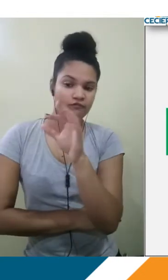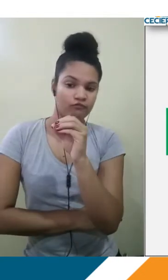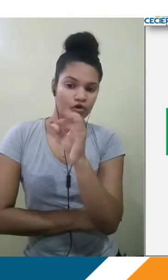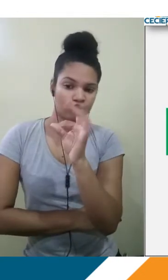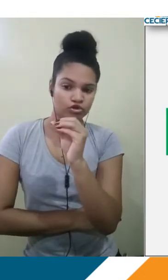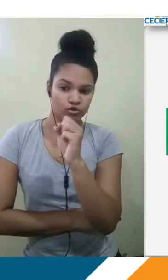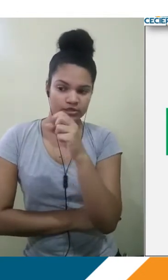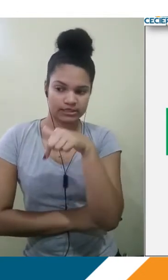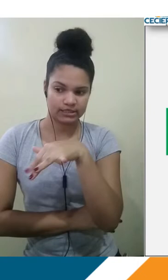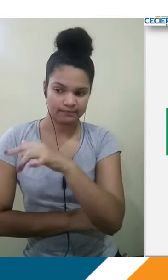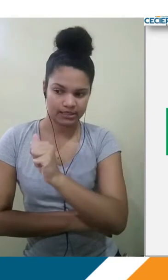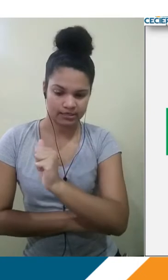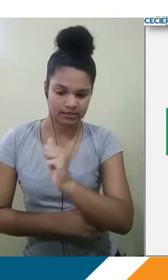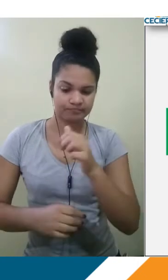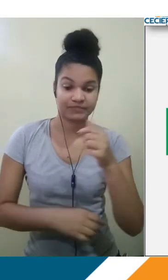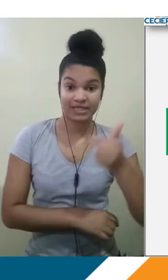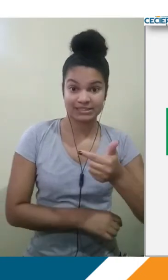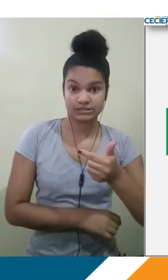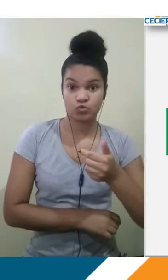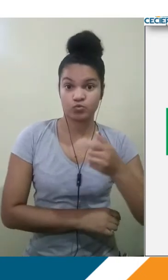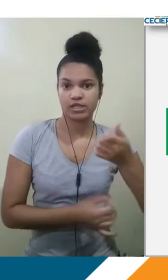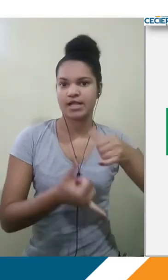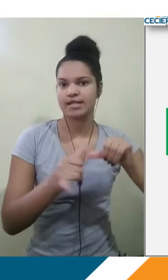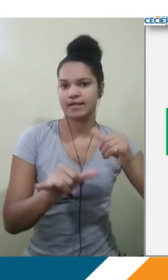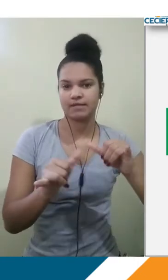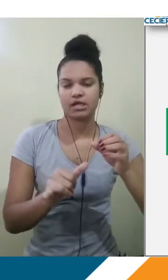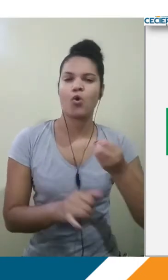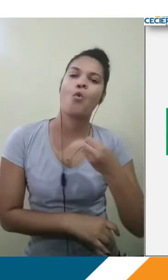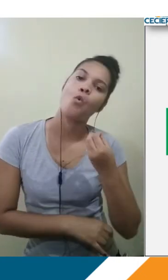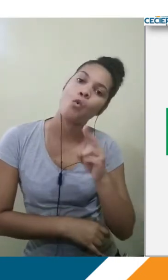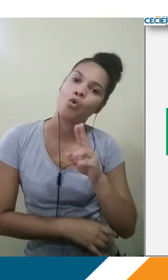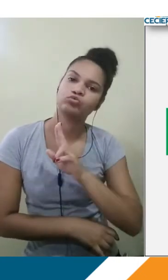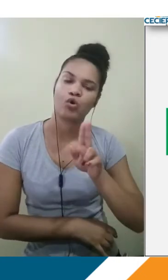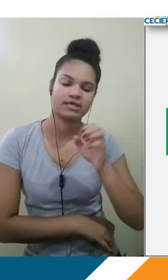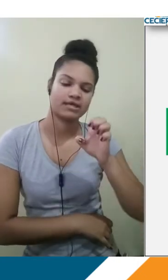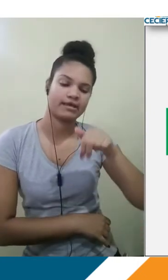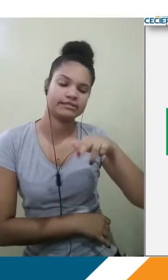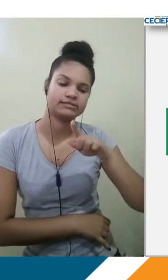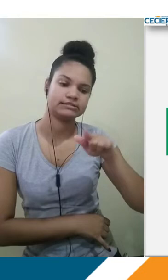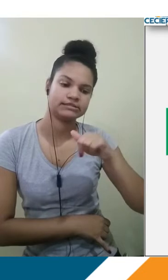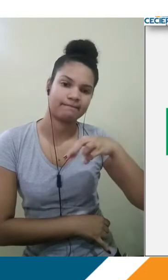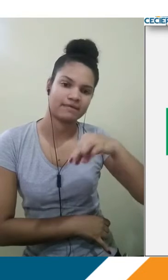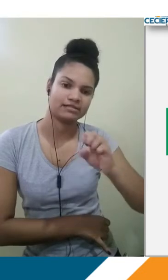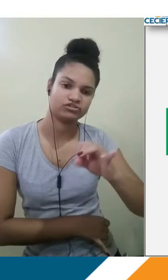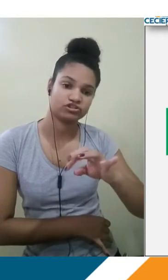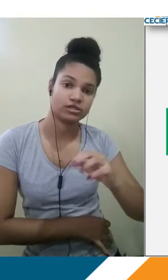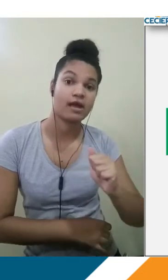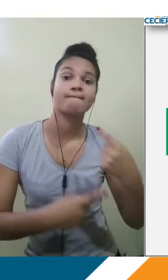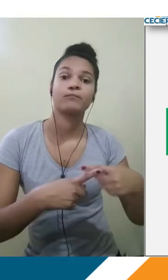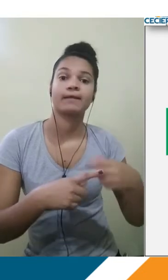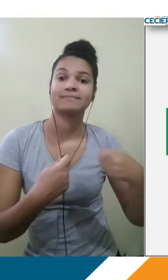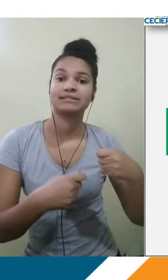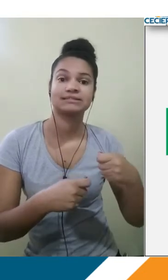para acontecer, e a fase química ou enzimática, que vai depender indiretamente da luz, porque depende